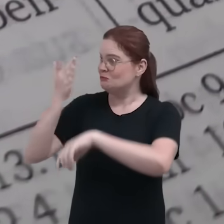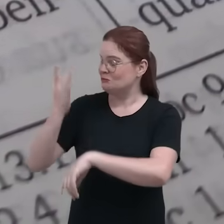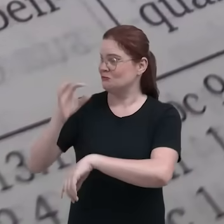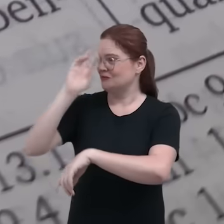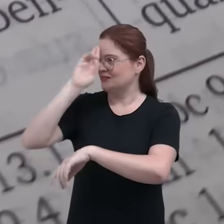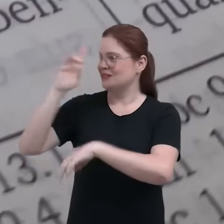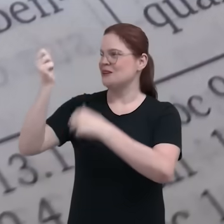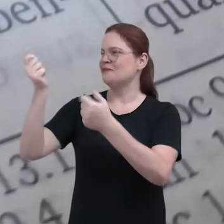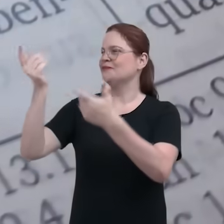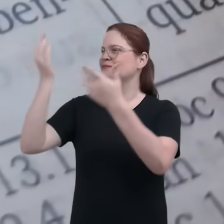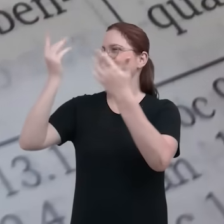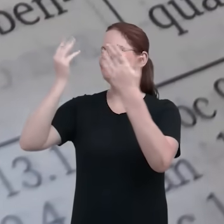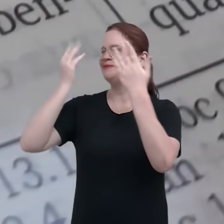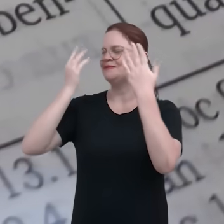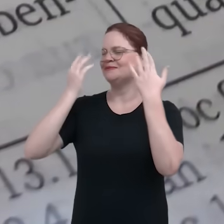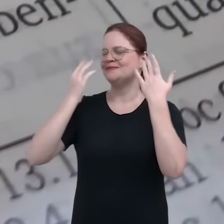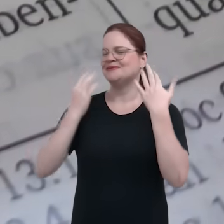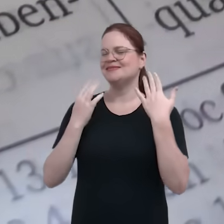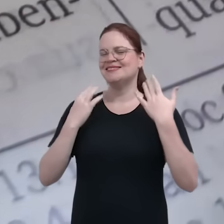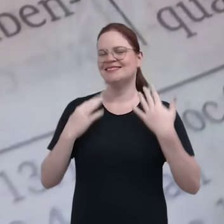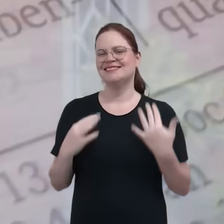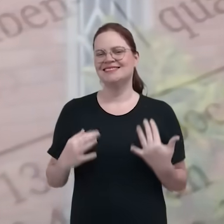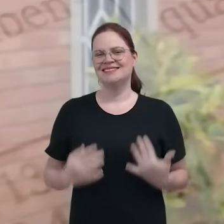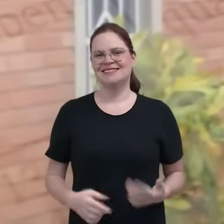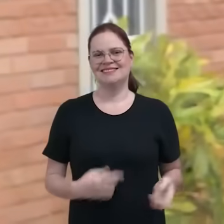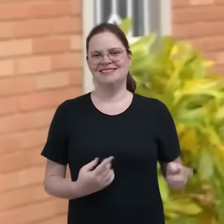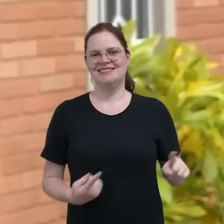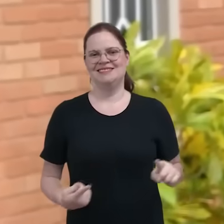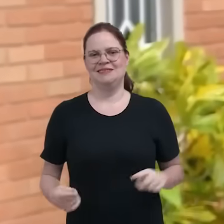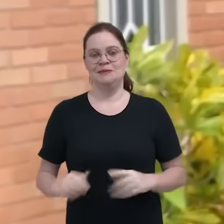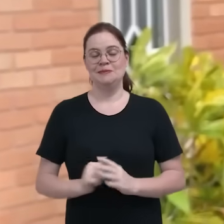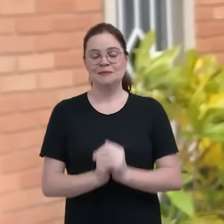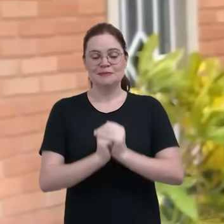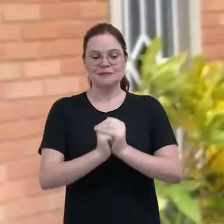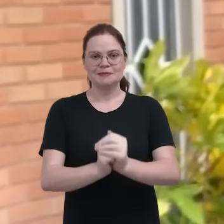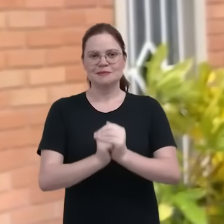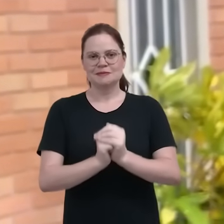vitória em Ti, Jesus.